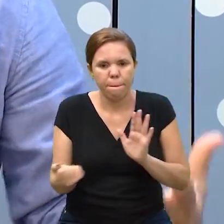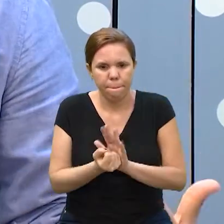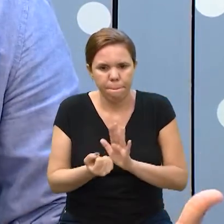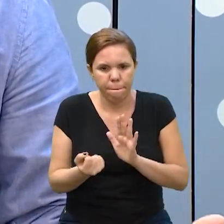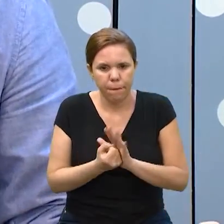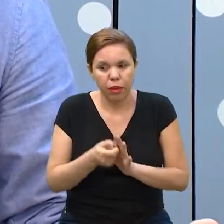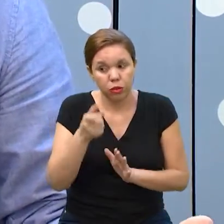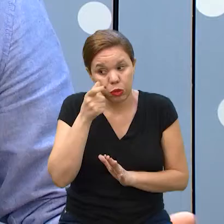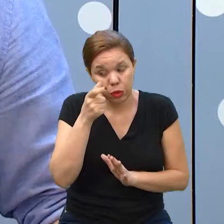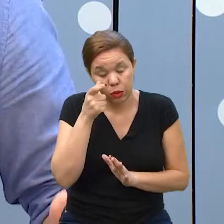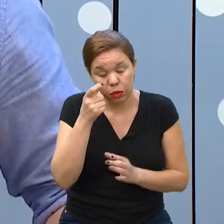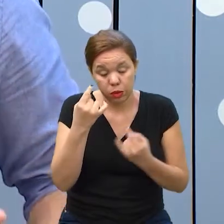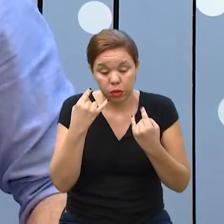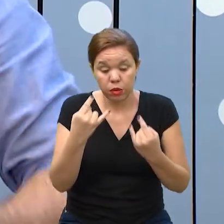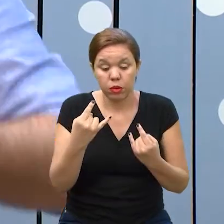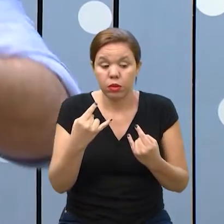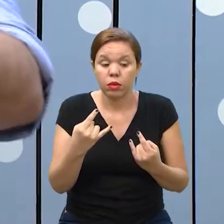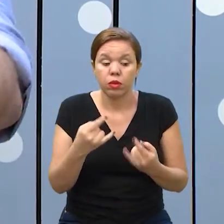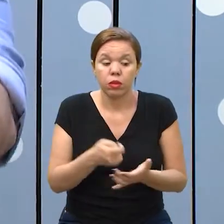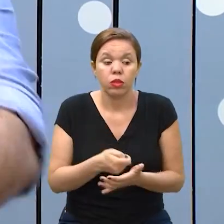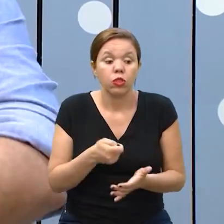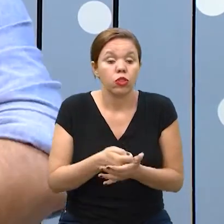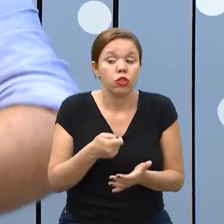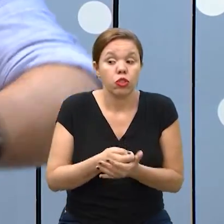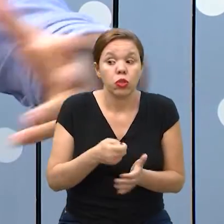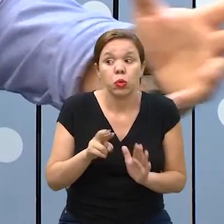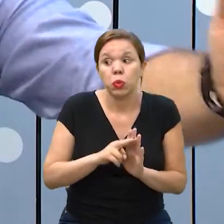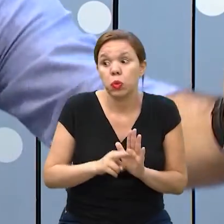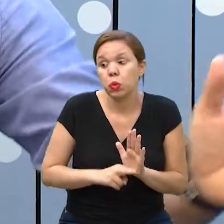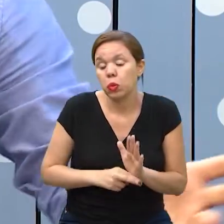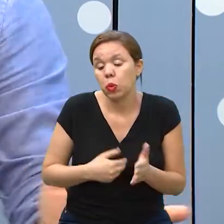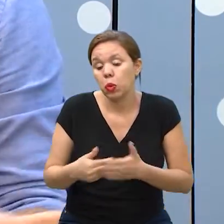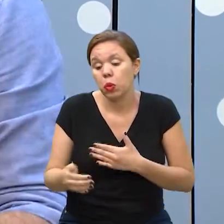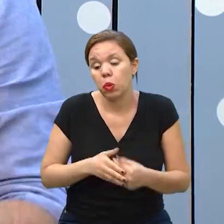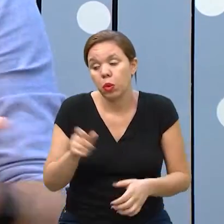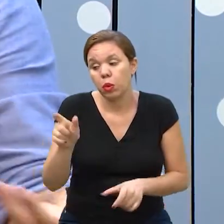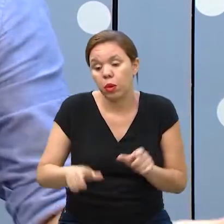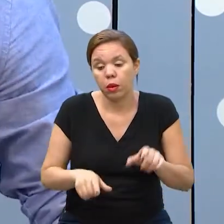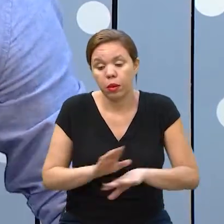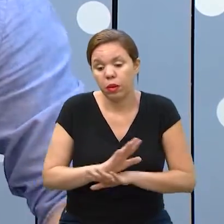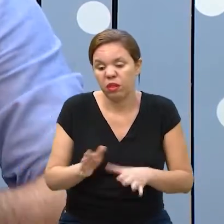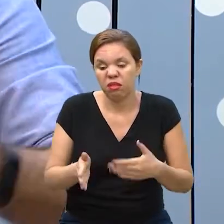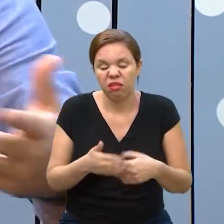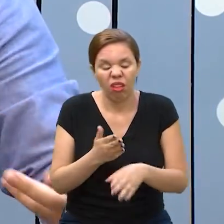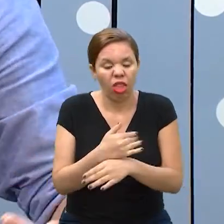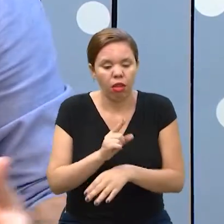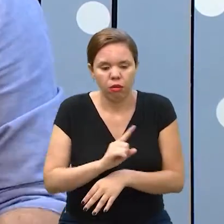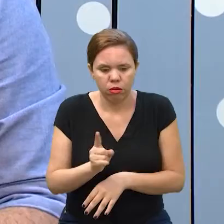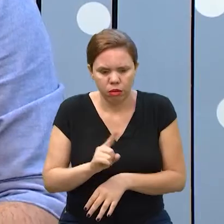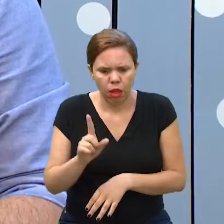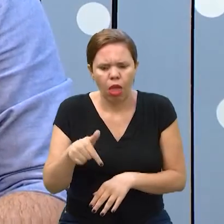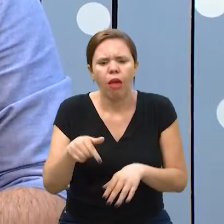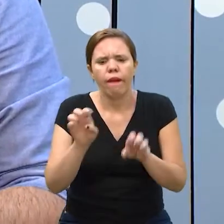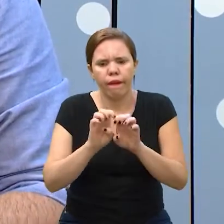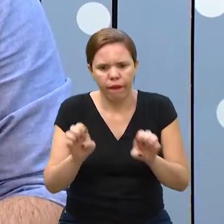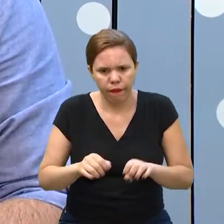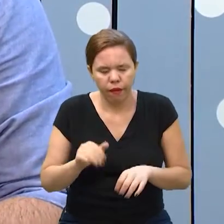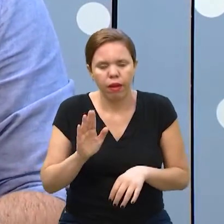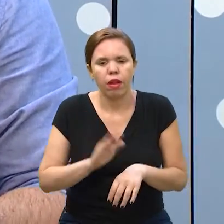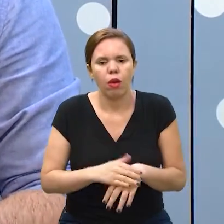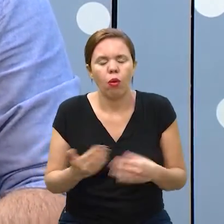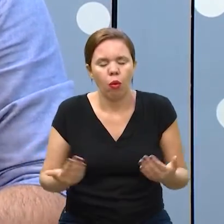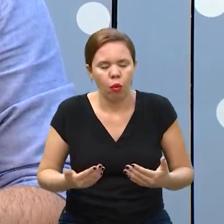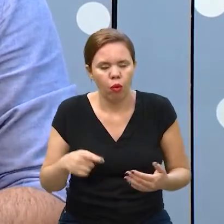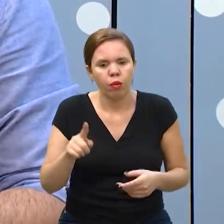As marcas estão muito mais de olho, estão muito mais criteriosas, não estou fazendo mais campanha com qualquer pessoa, de qualquer jeito, é muito mais